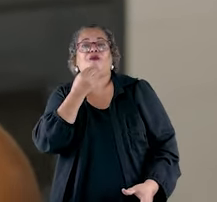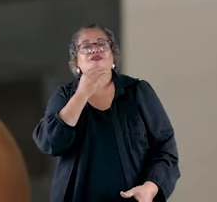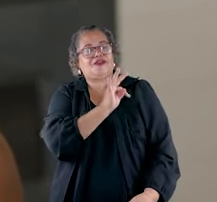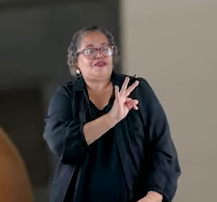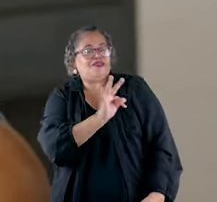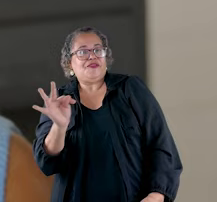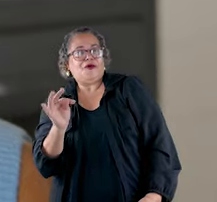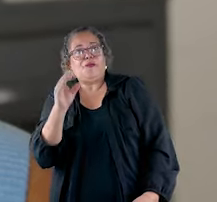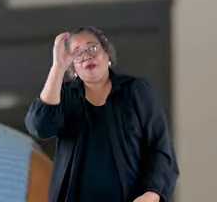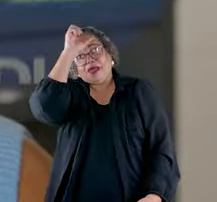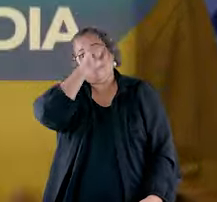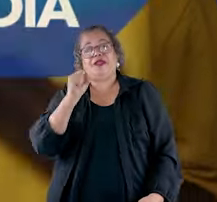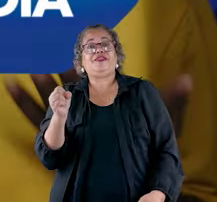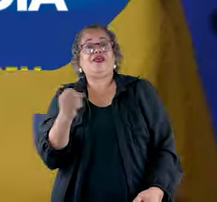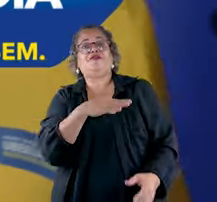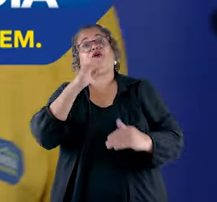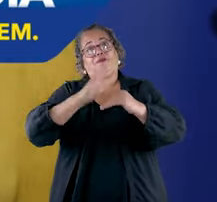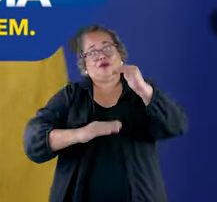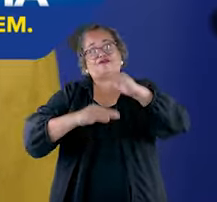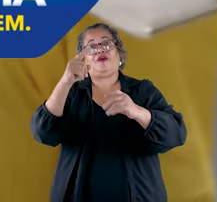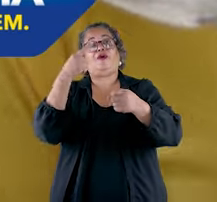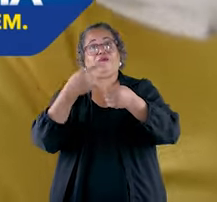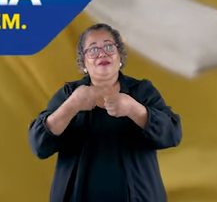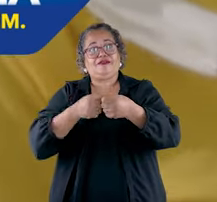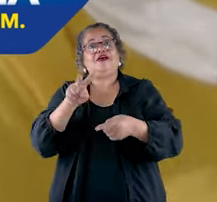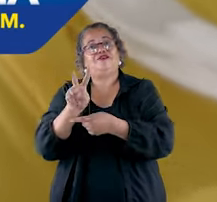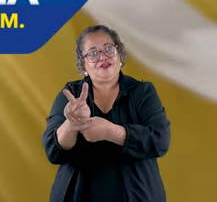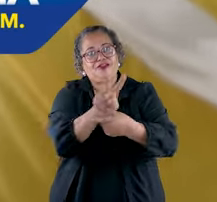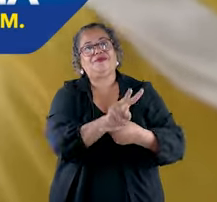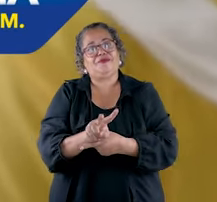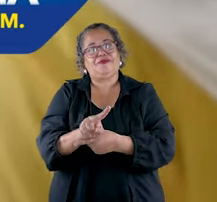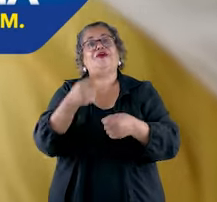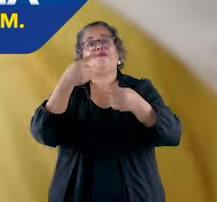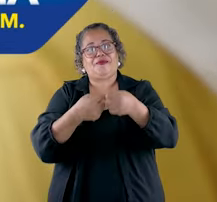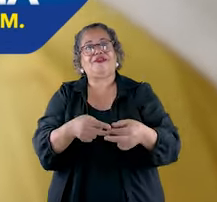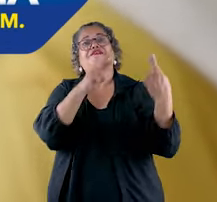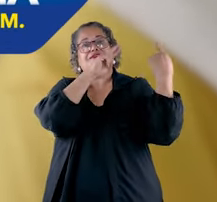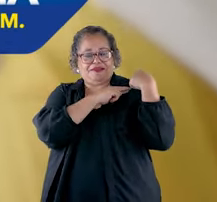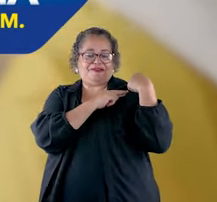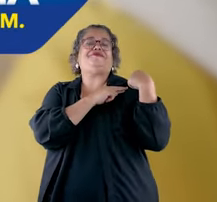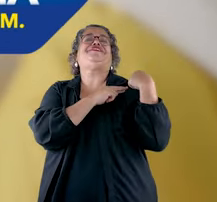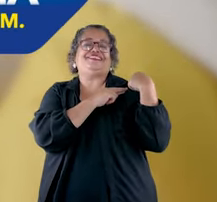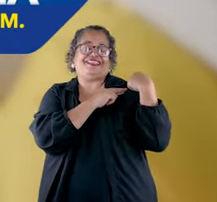show para quem quer aprender uma profissão uma cidade que cuida é uma cidade que faz